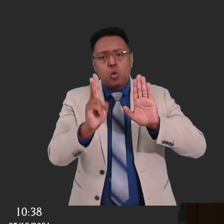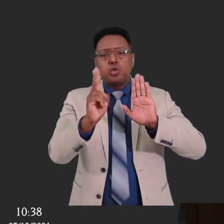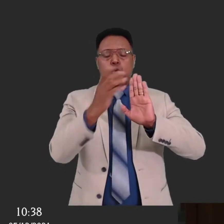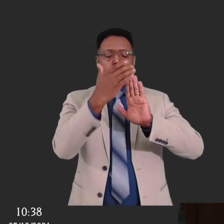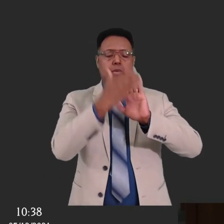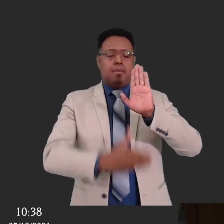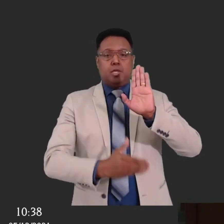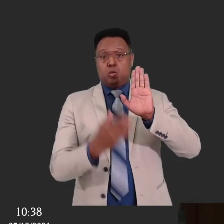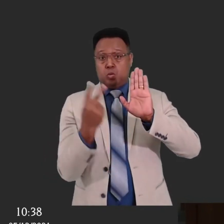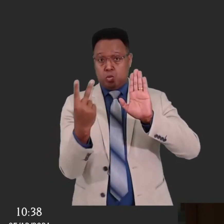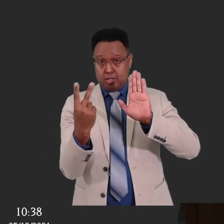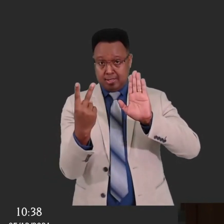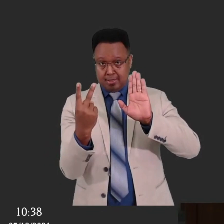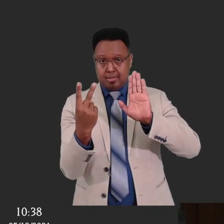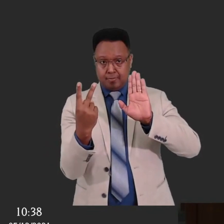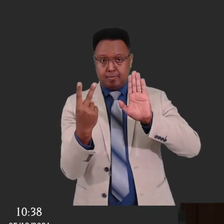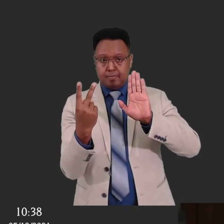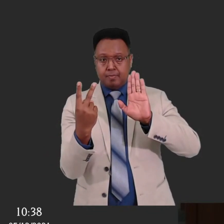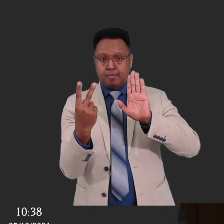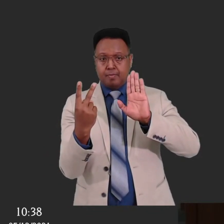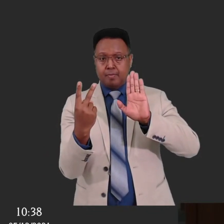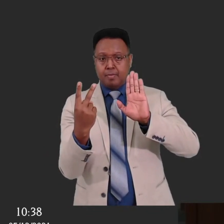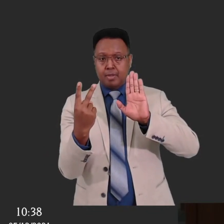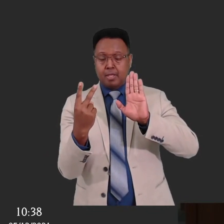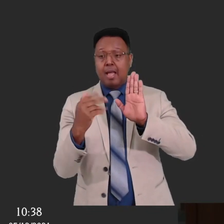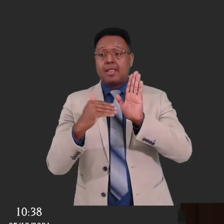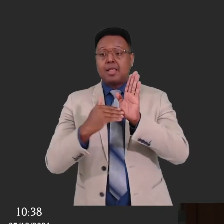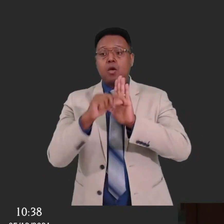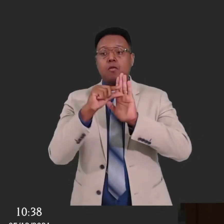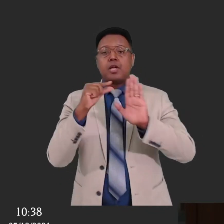capítulo 2, até o versículo 3.